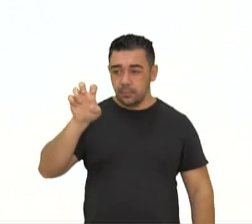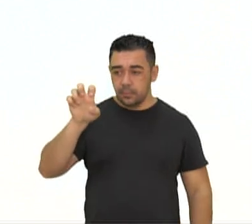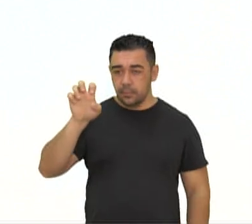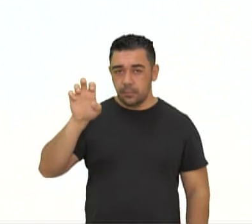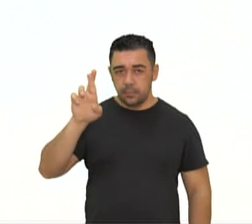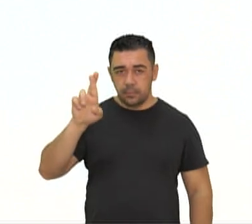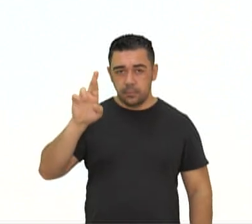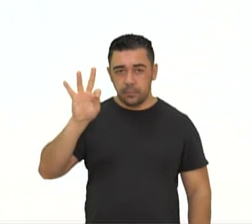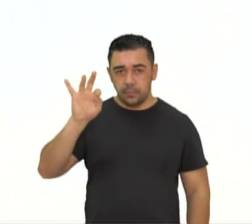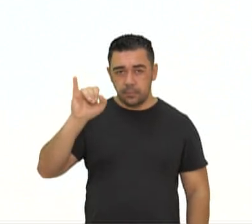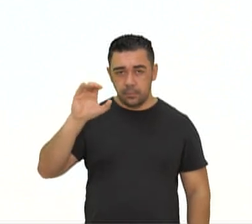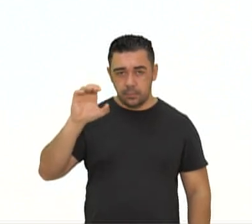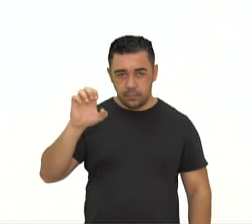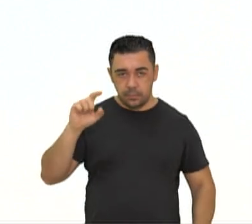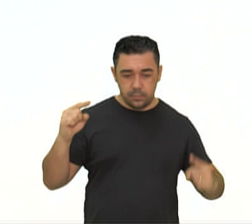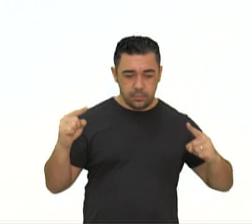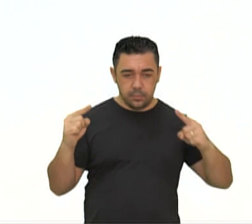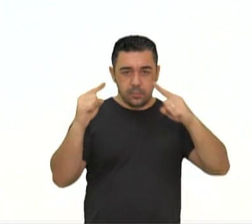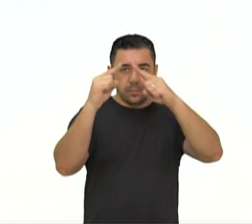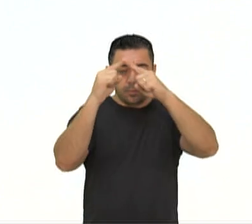vértice, tá?